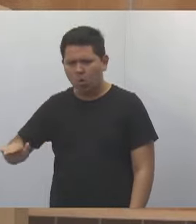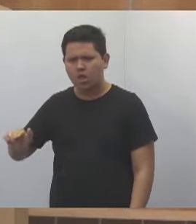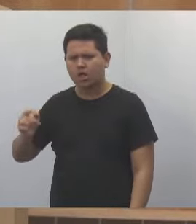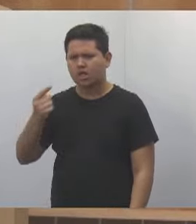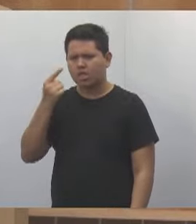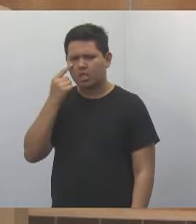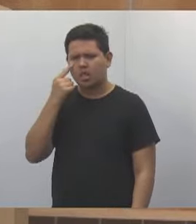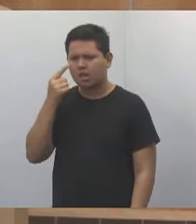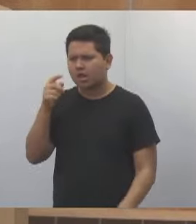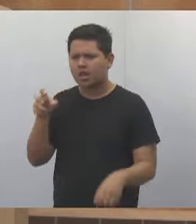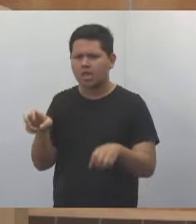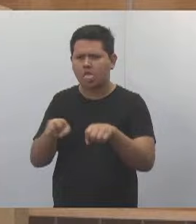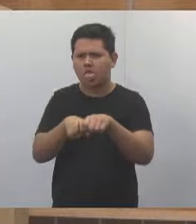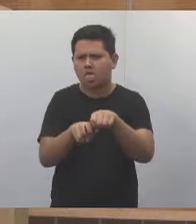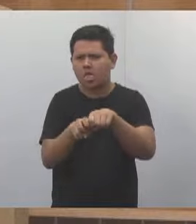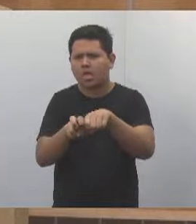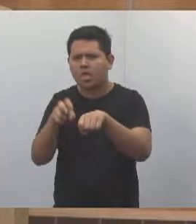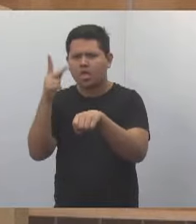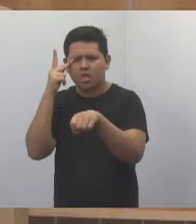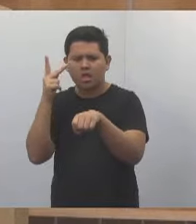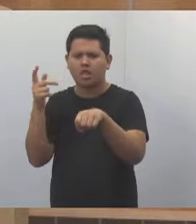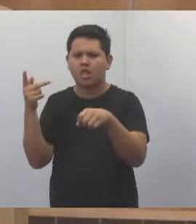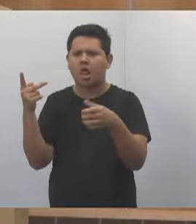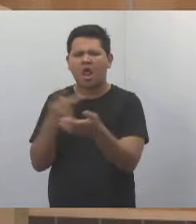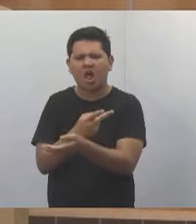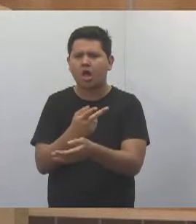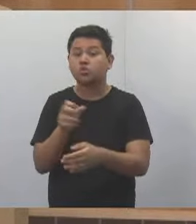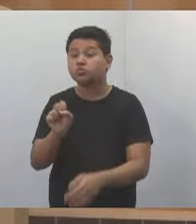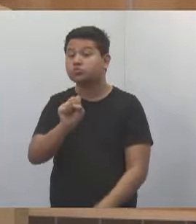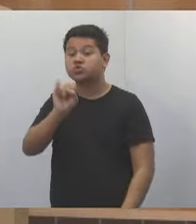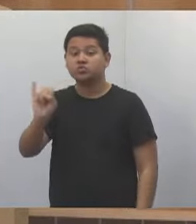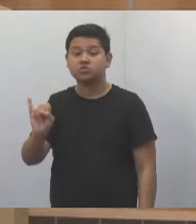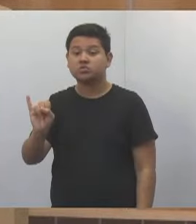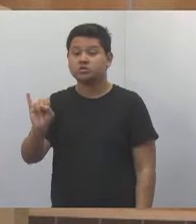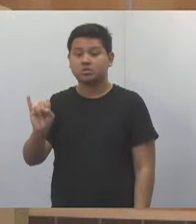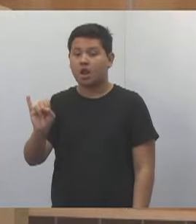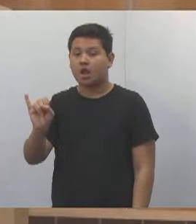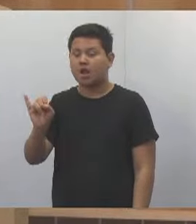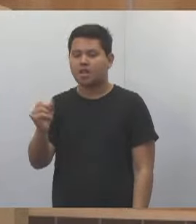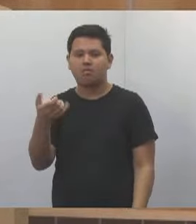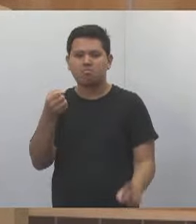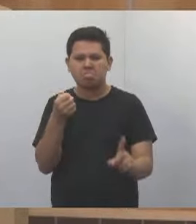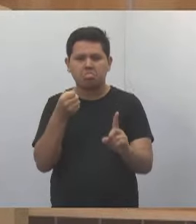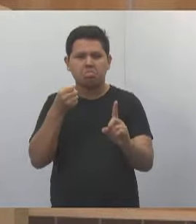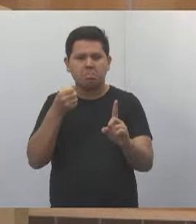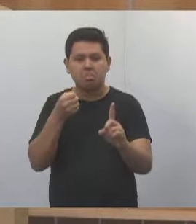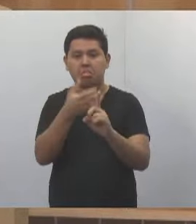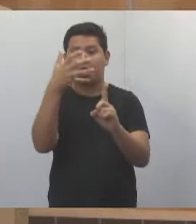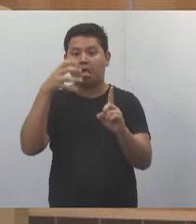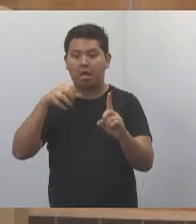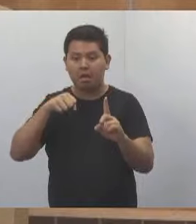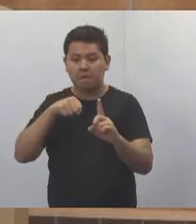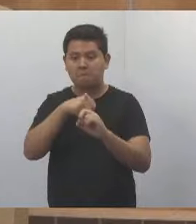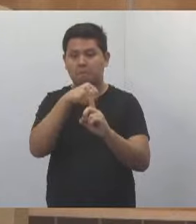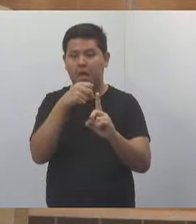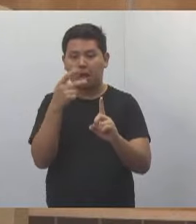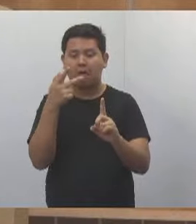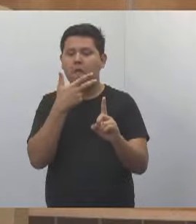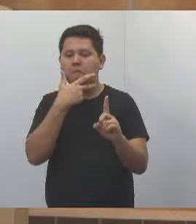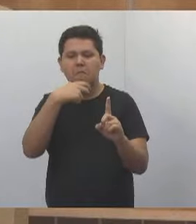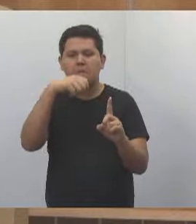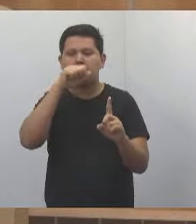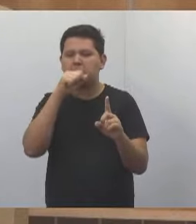vai, andando na contramão. E se pegam a senhora, e se matam a senhora, um pai, uma mãe de